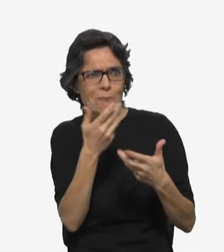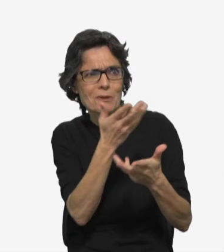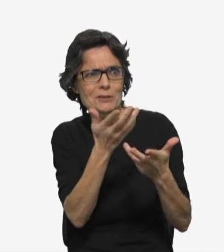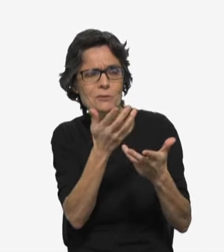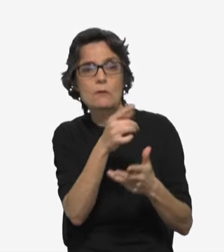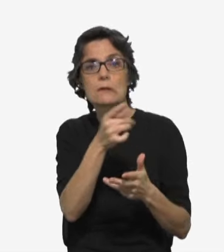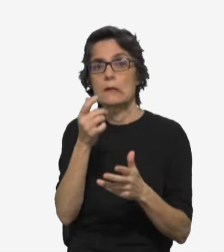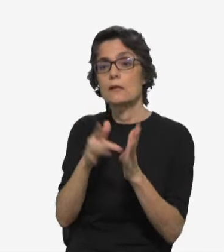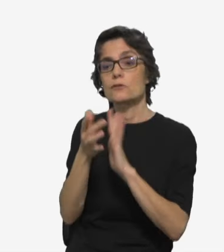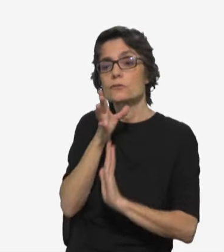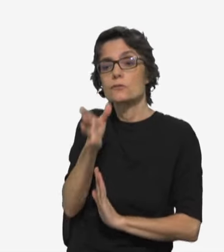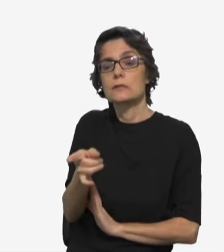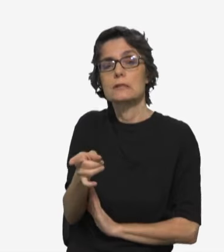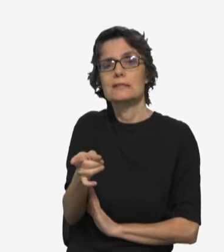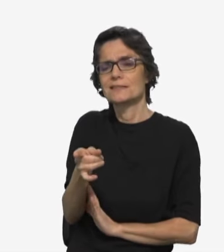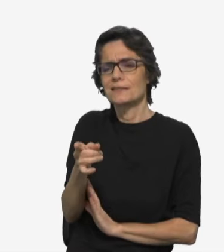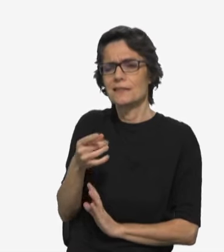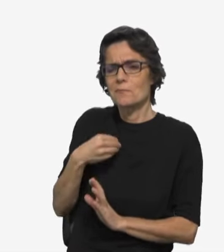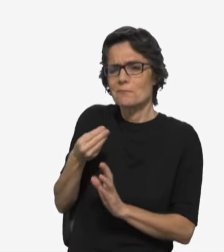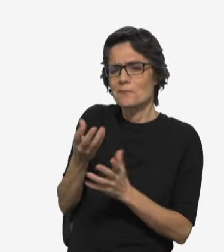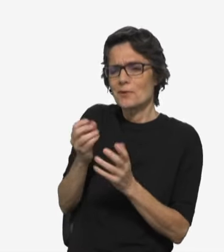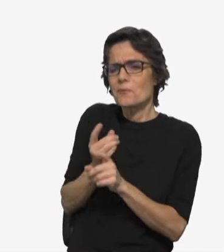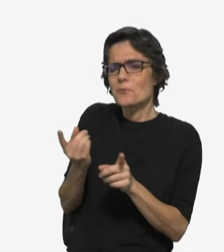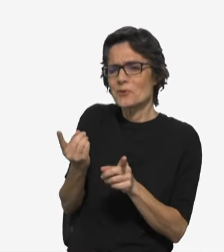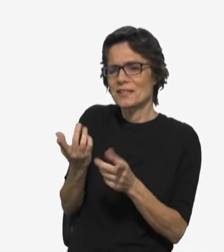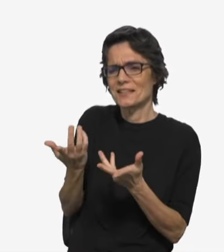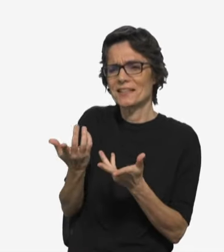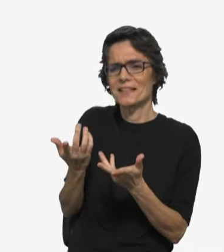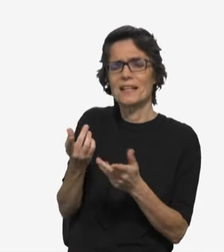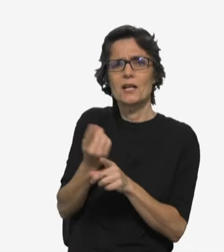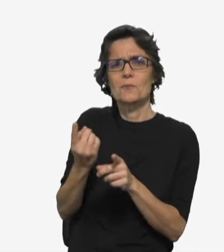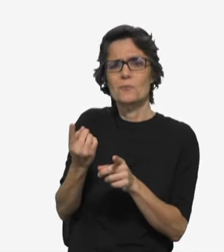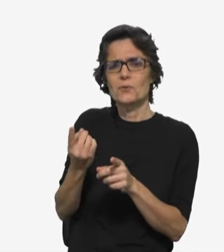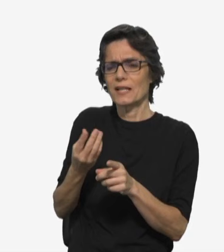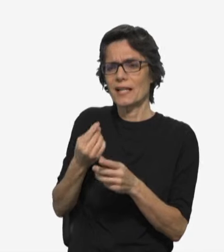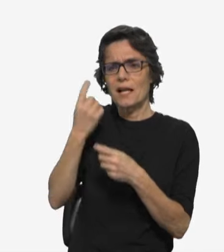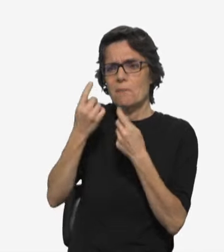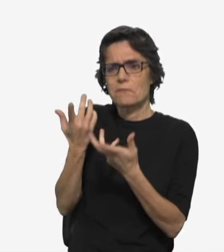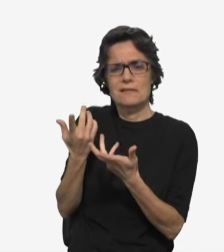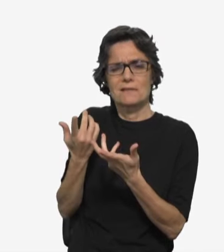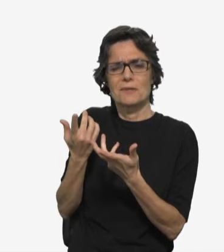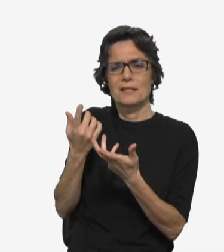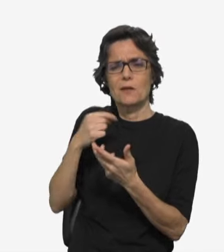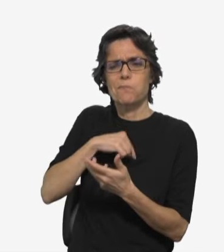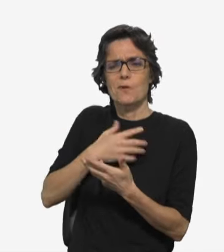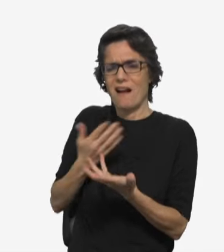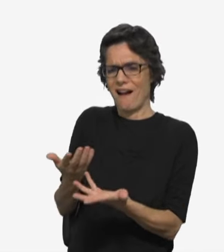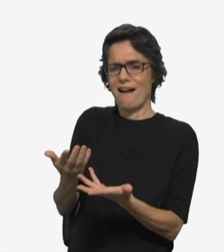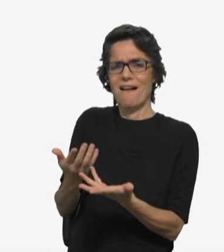Disse-lhes Jesus: "Por que estáis perturbados e por que se levantam esses pensamentos nos vossos